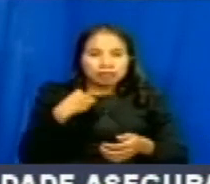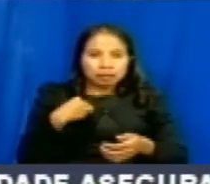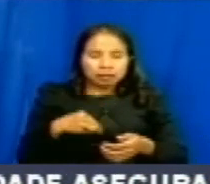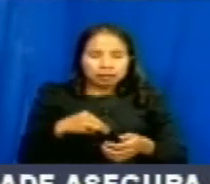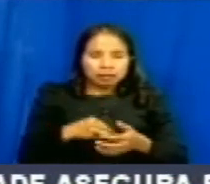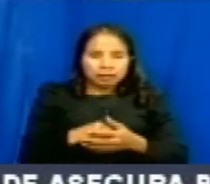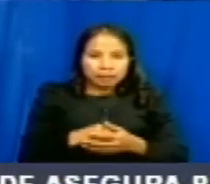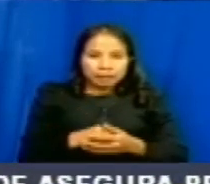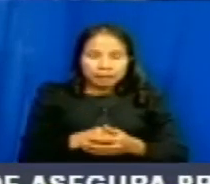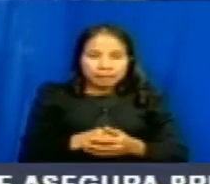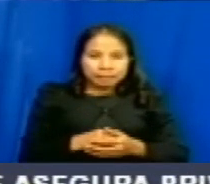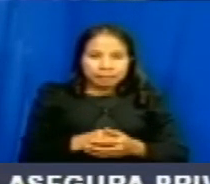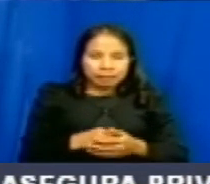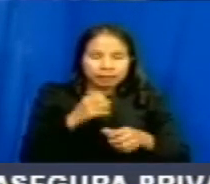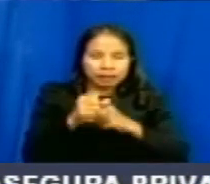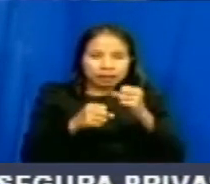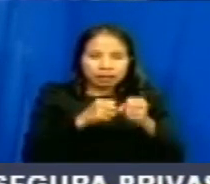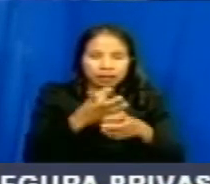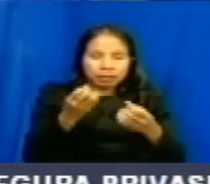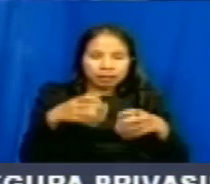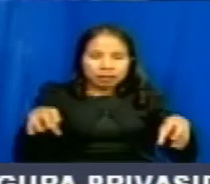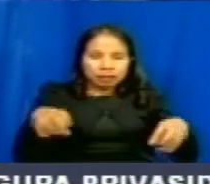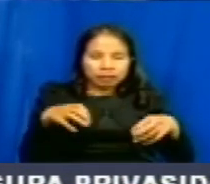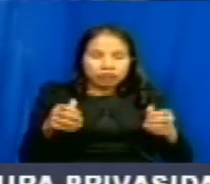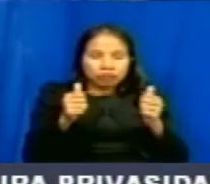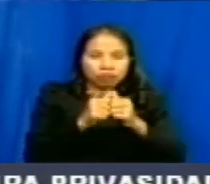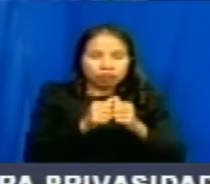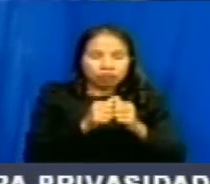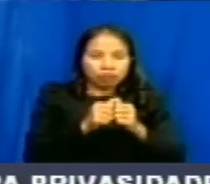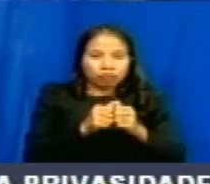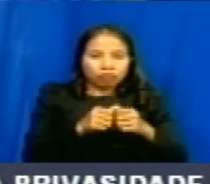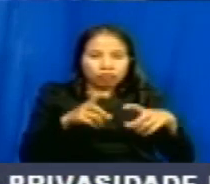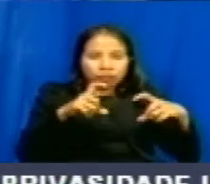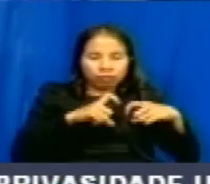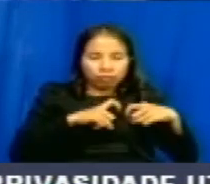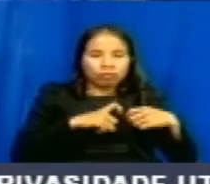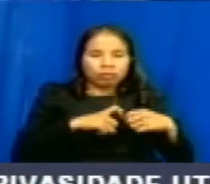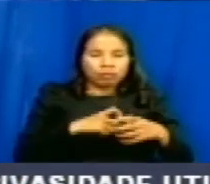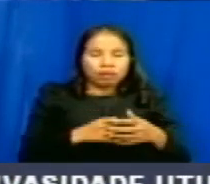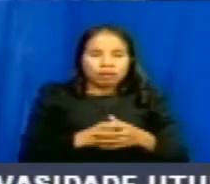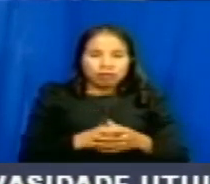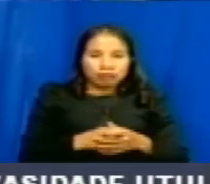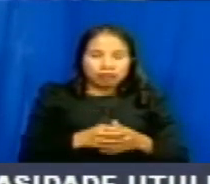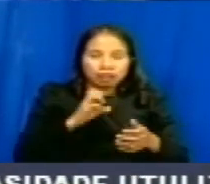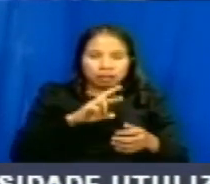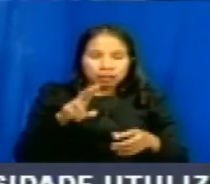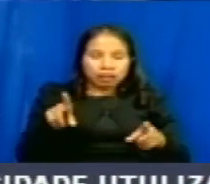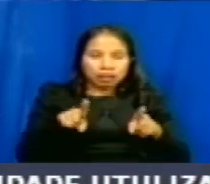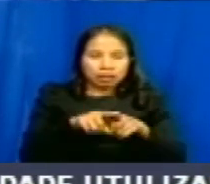Belo. Deve tinambara serviço de uni, rofua no larantoma que Hermera oa nilet, Hanessan